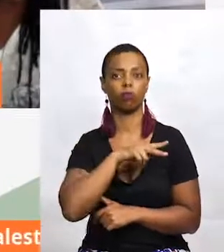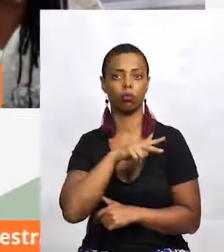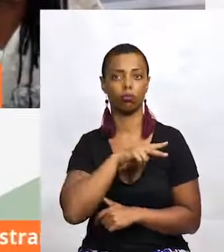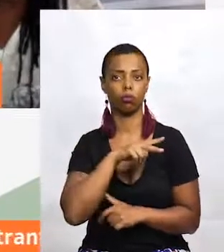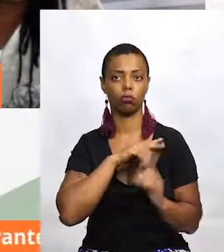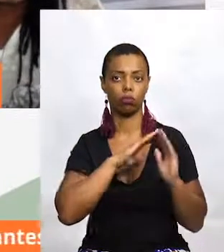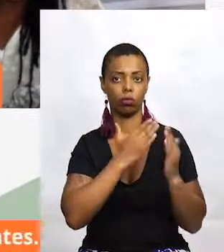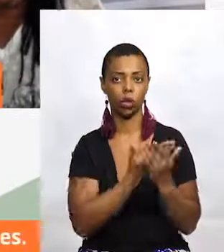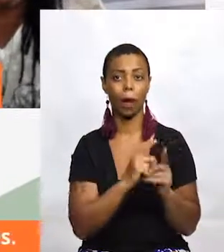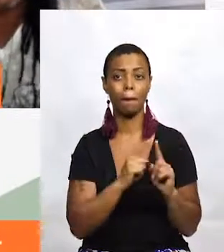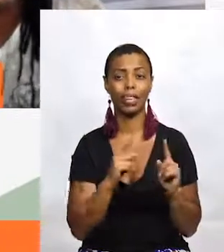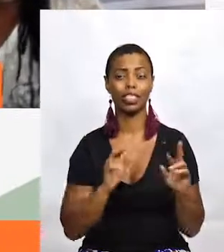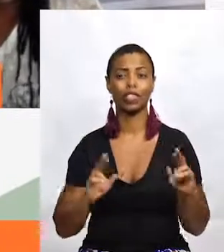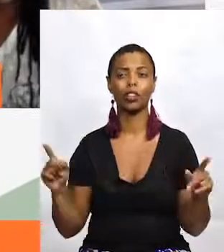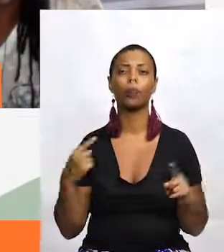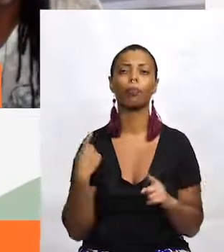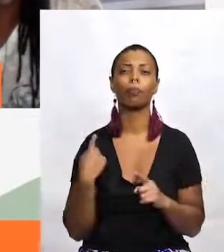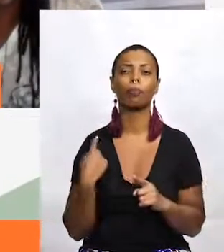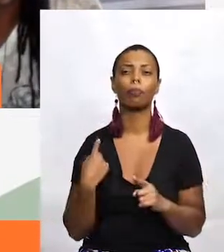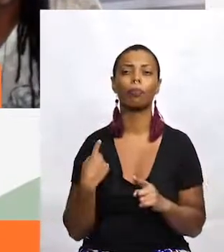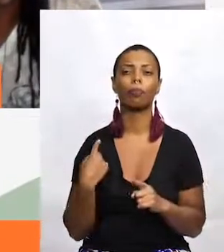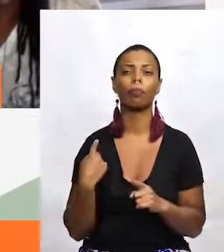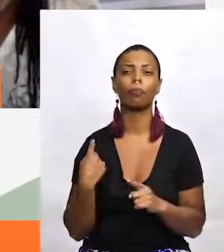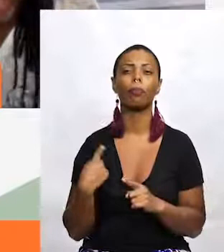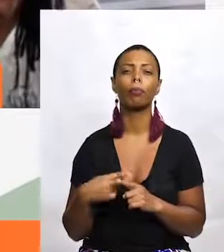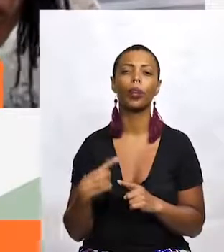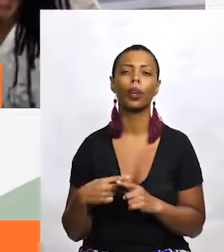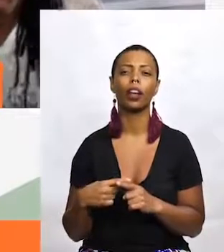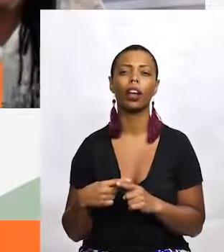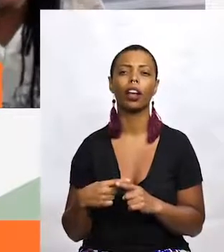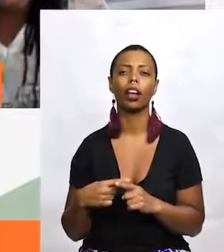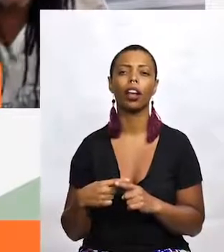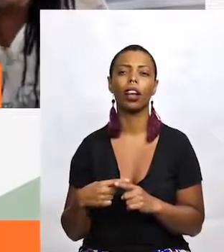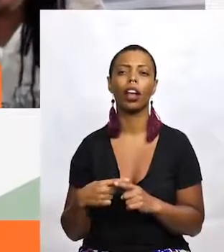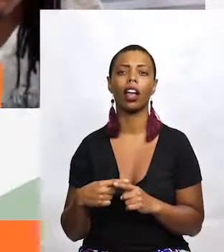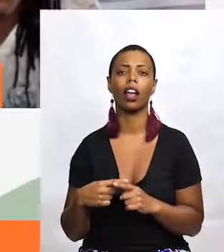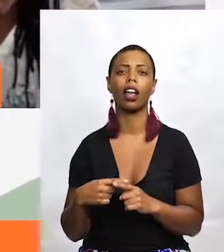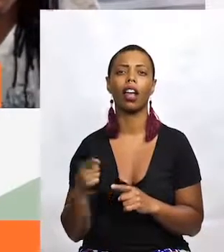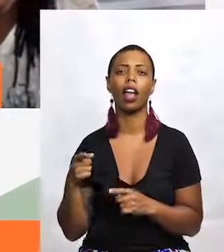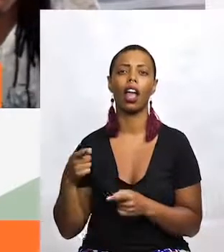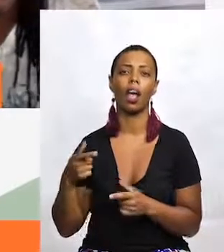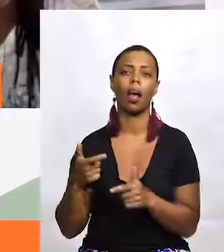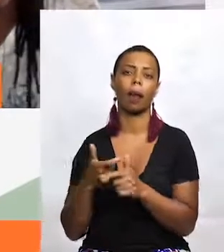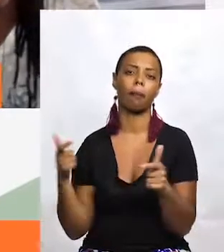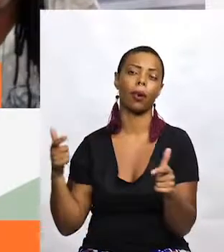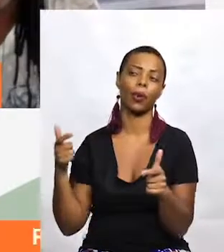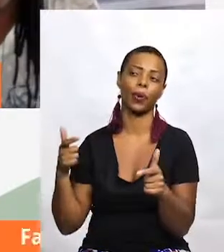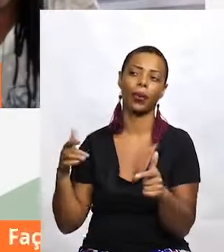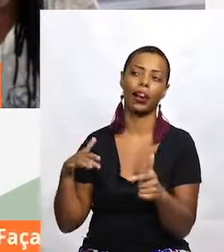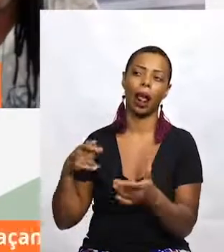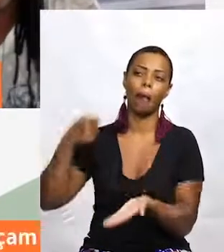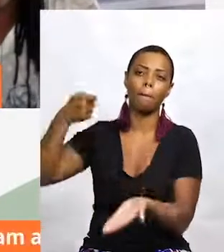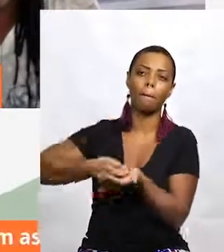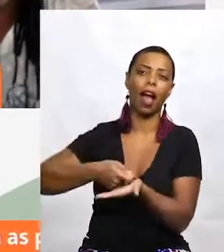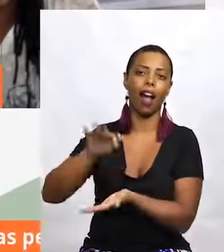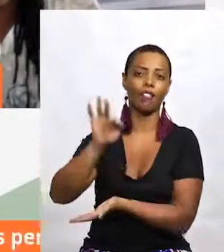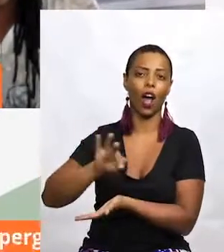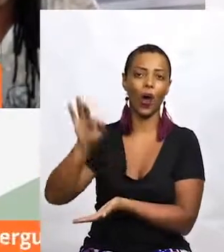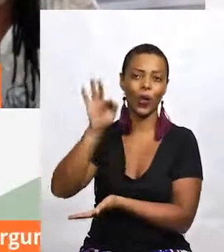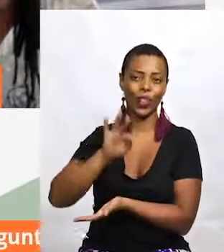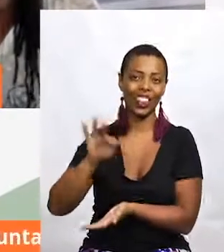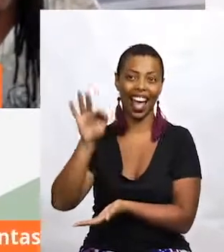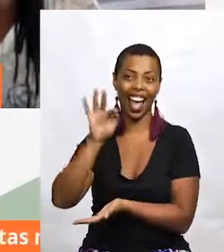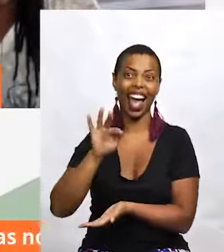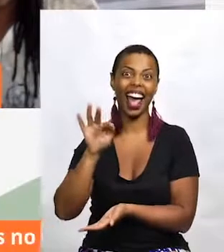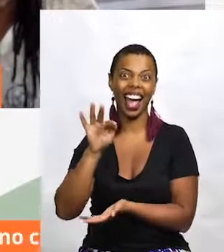precisam conciliar o trabalho que muitas vezes pagam, a maior parte das vezes paga a universidade, com esse